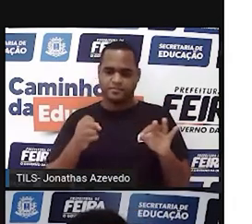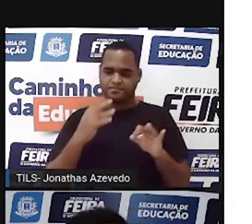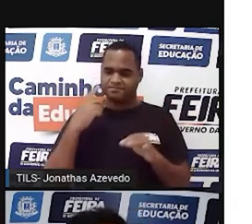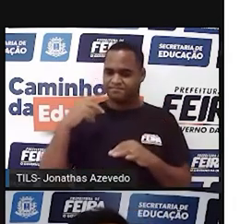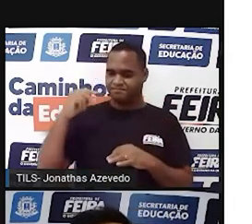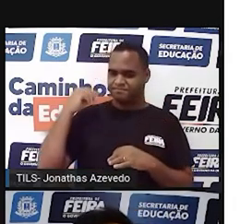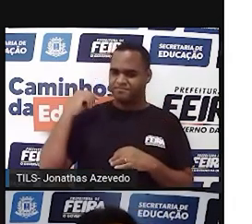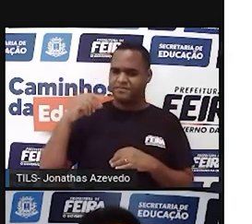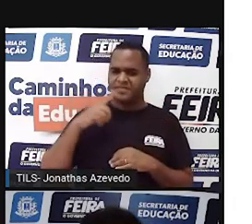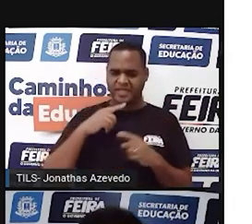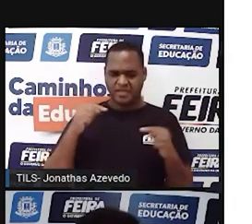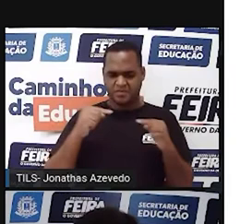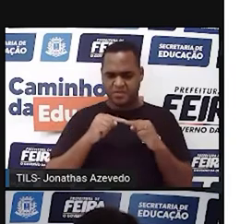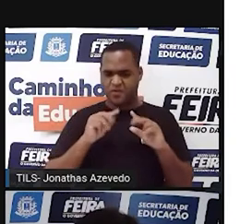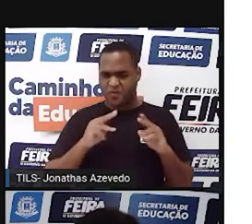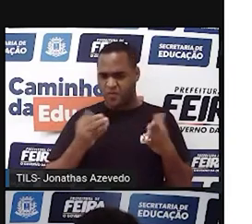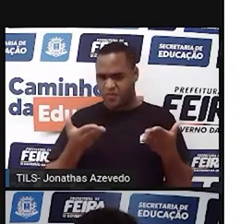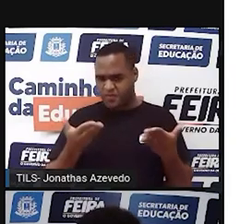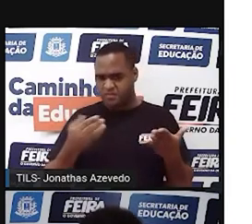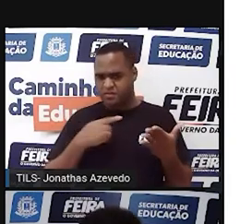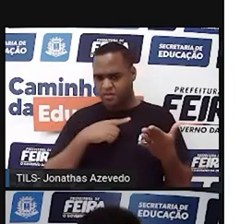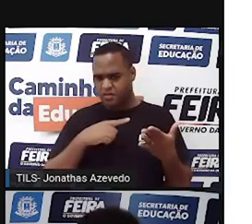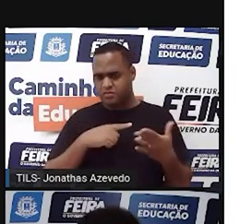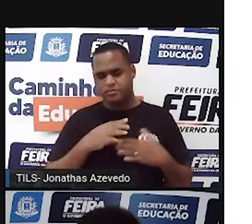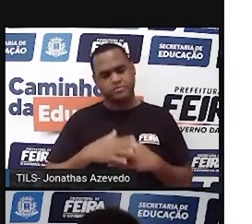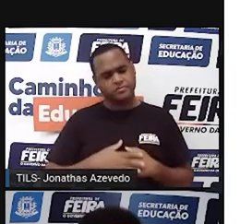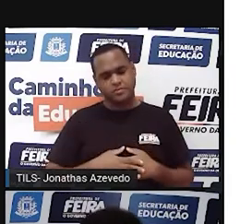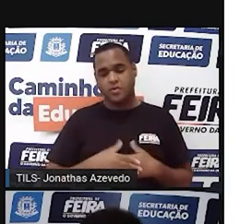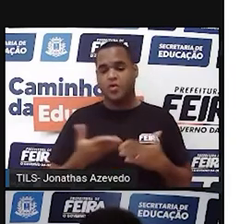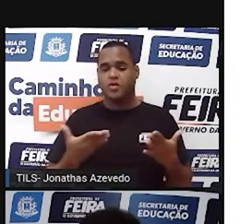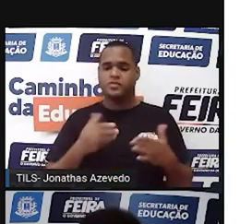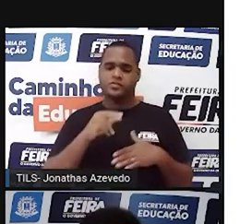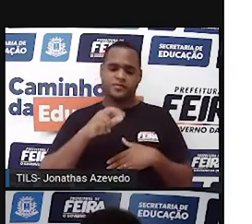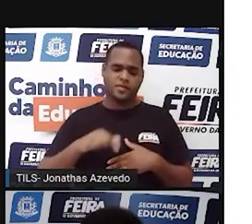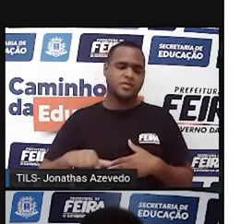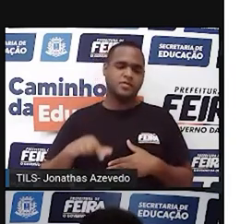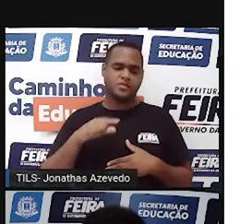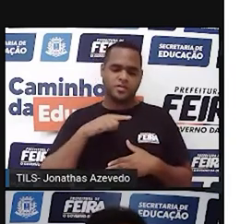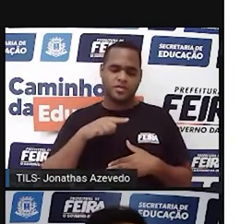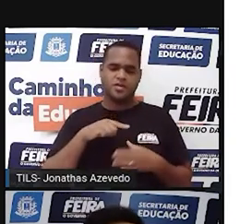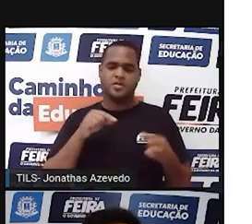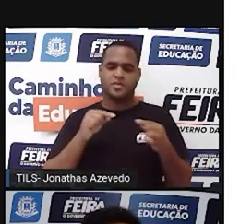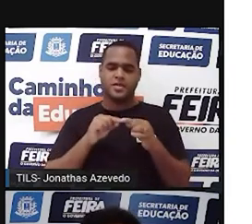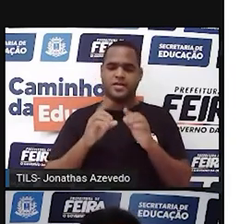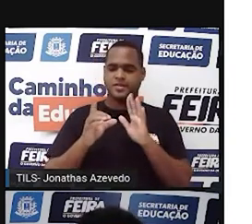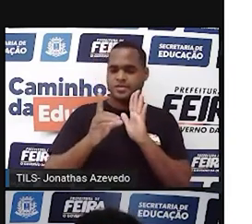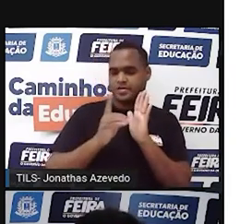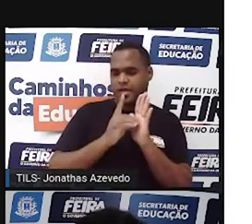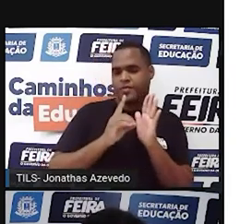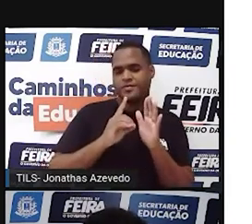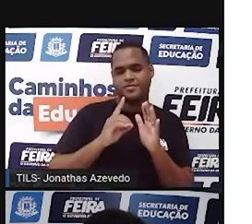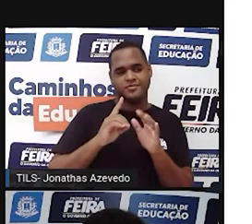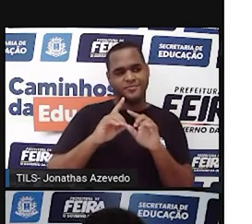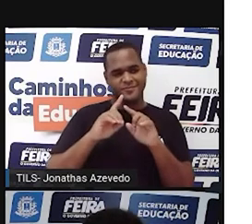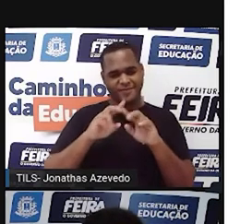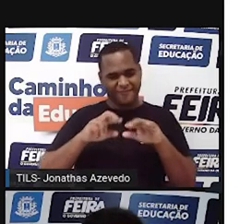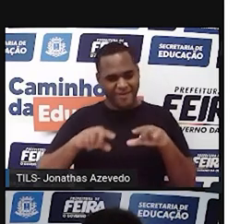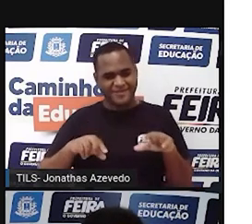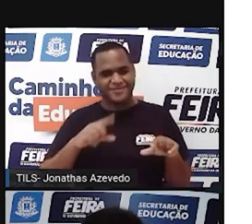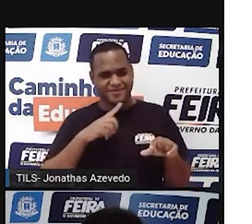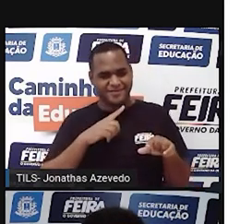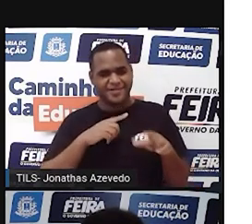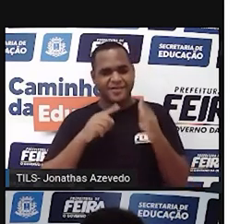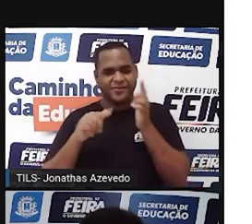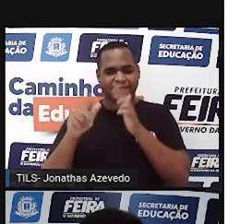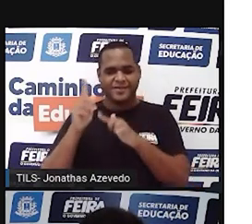atrás não é como a gente conhece hoje, né? Hoje a gente tem equipamentos aí, digitais, eletrônicos, para fazer a